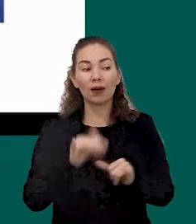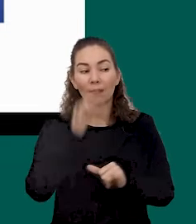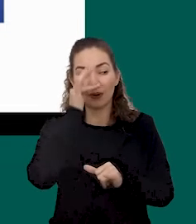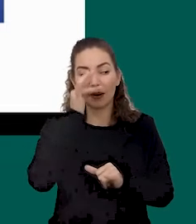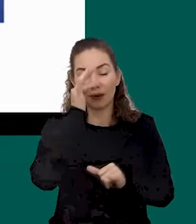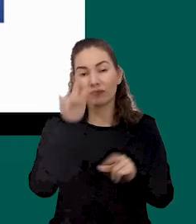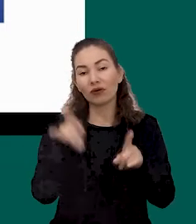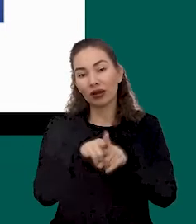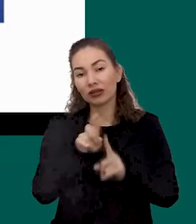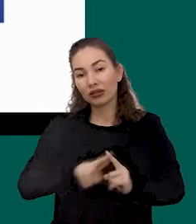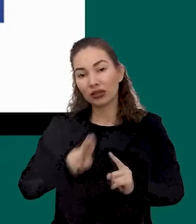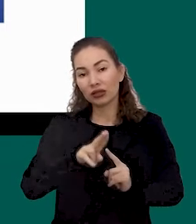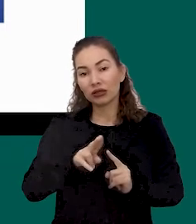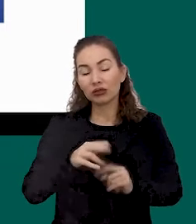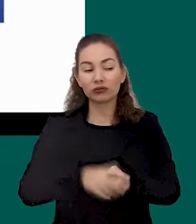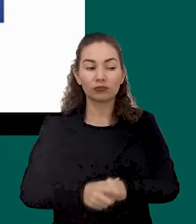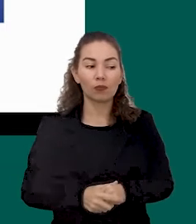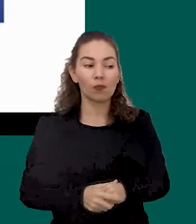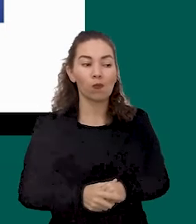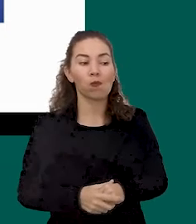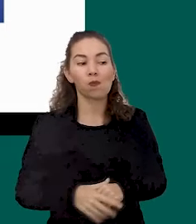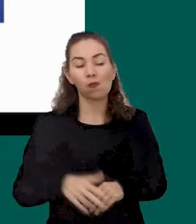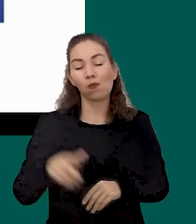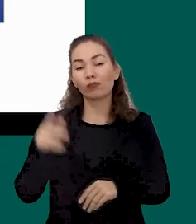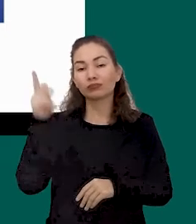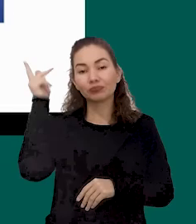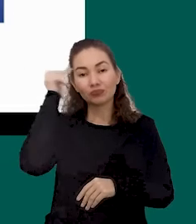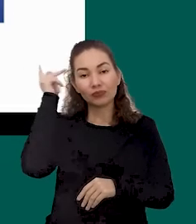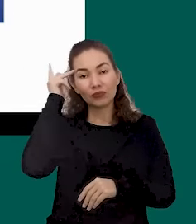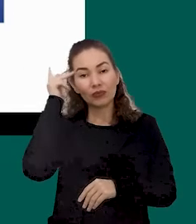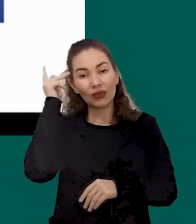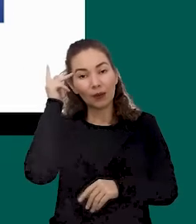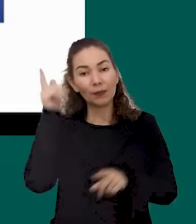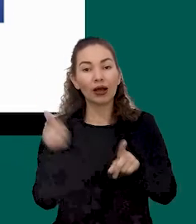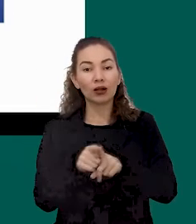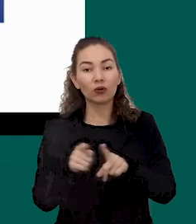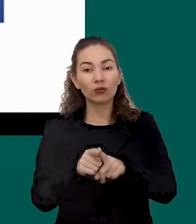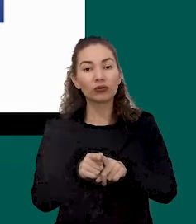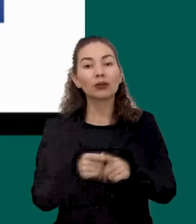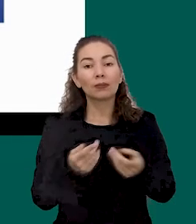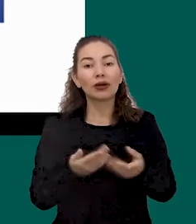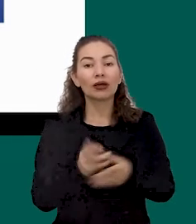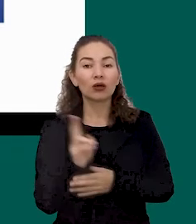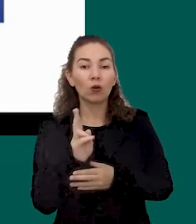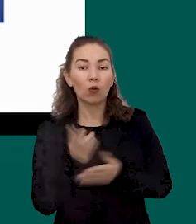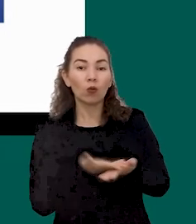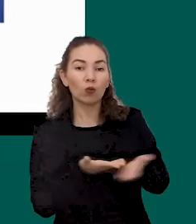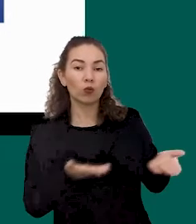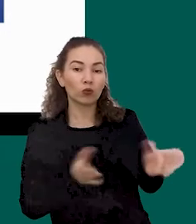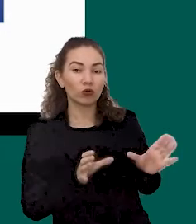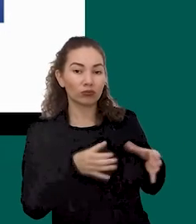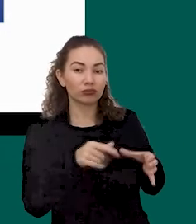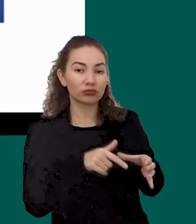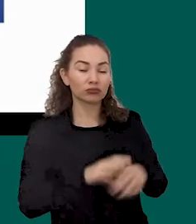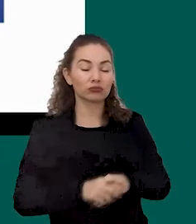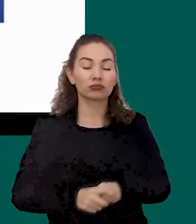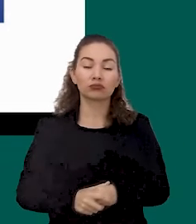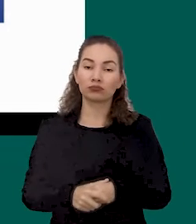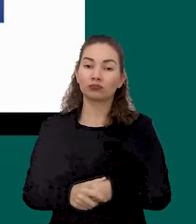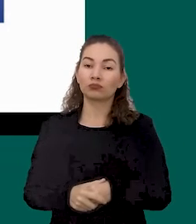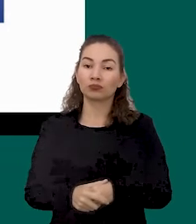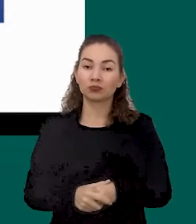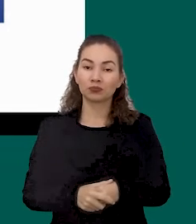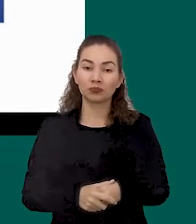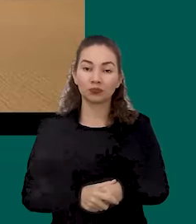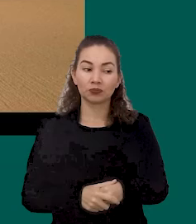Bristol University, e aqui em São Paulo, o INCOR está tentando e está em testes pré-clínicos, e a gente vai falar também dessa vacina do INCOR aqui da